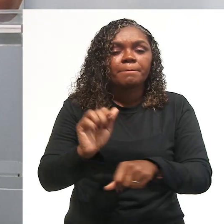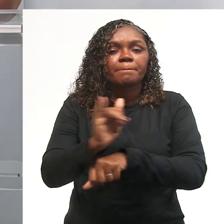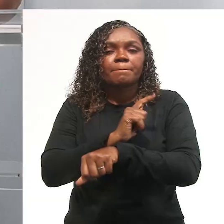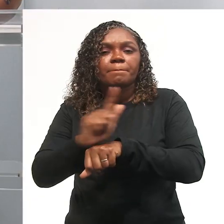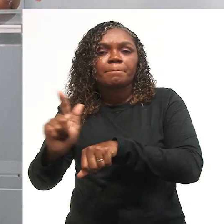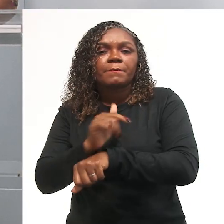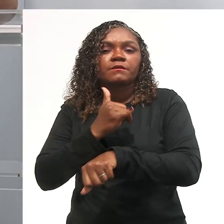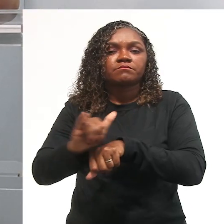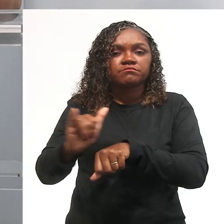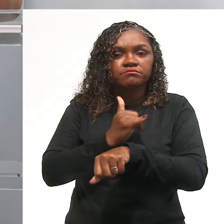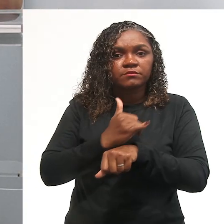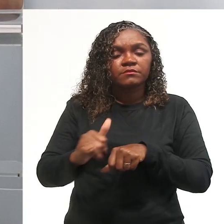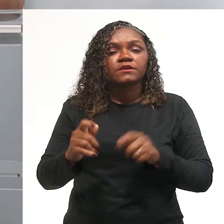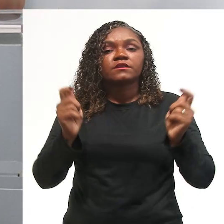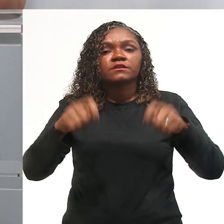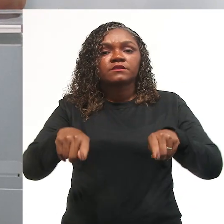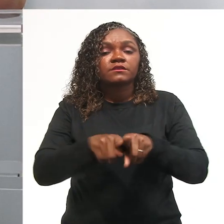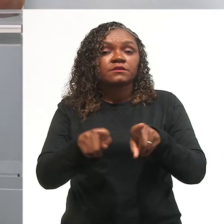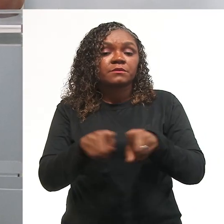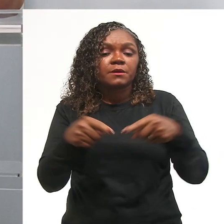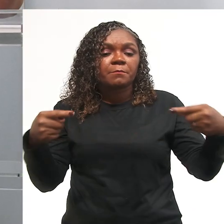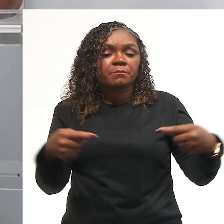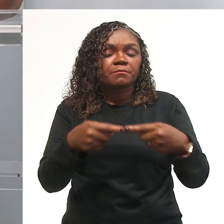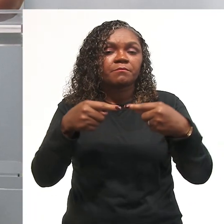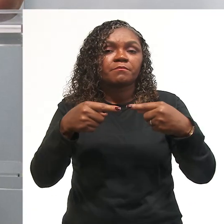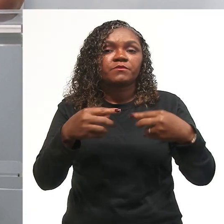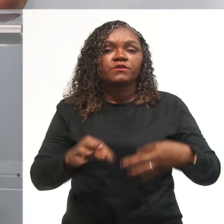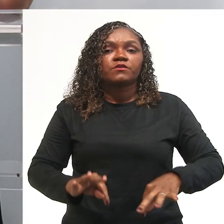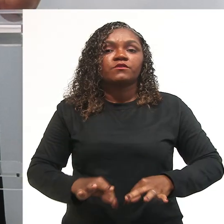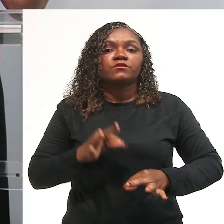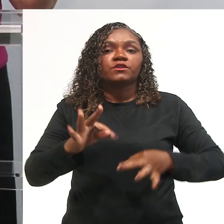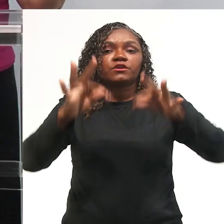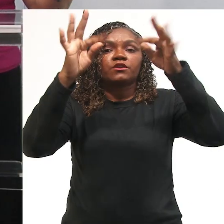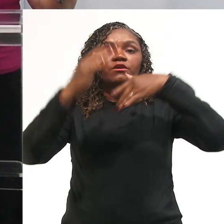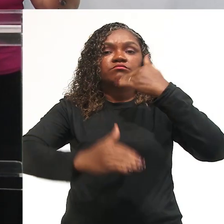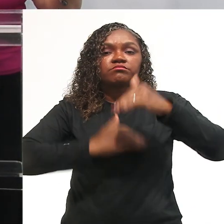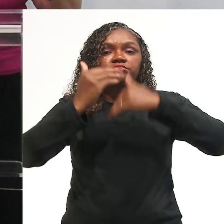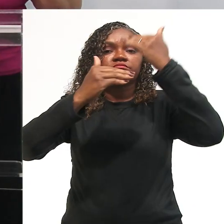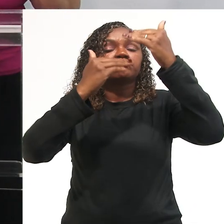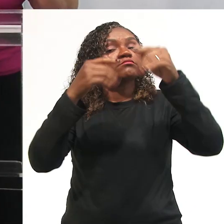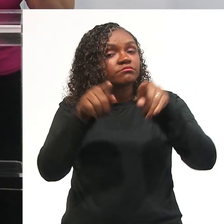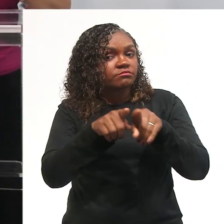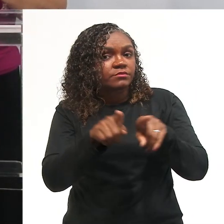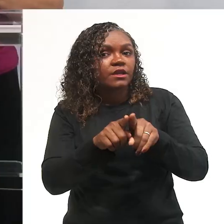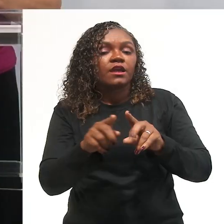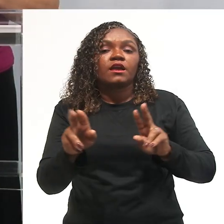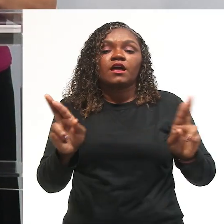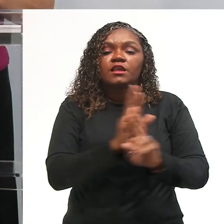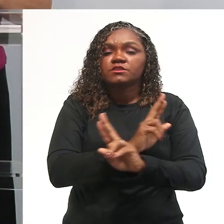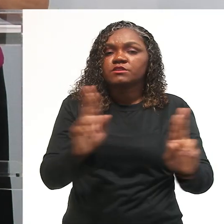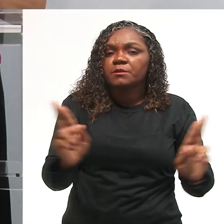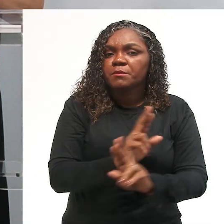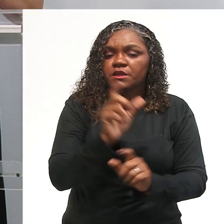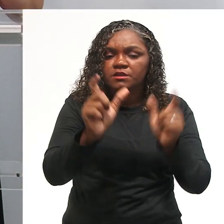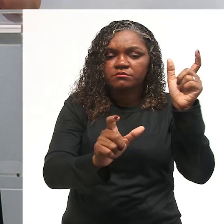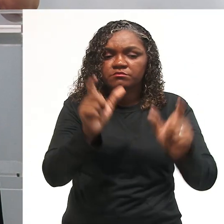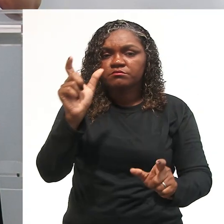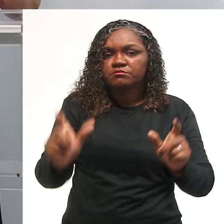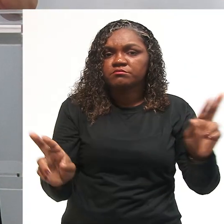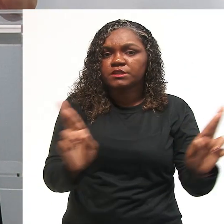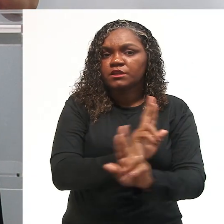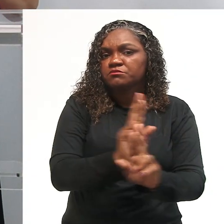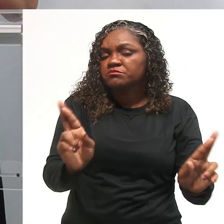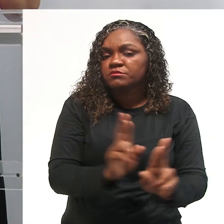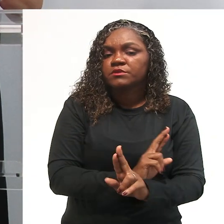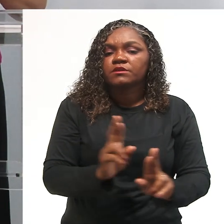com o desenvolvimento tecnológico, de trabalhar questões de relacionamento interpessoal. Então, é